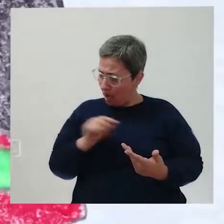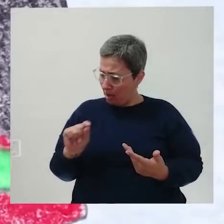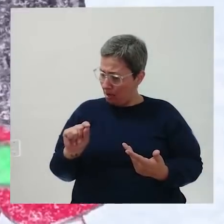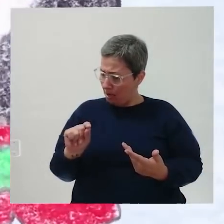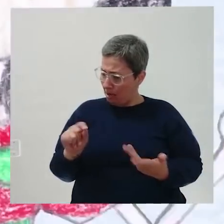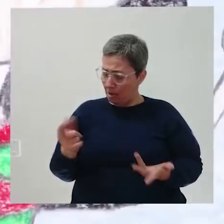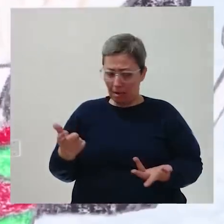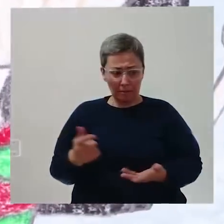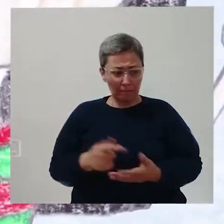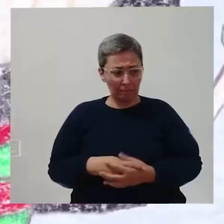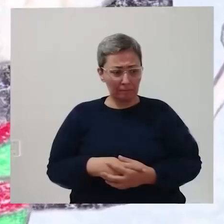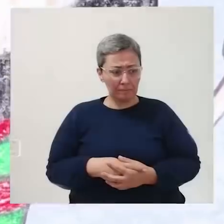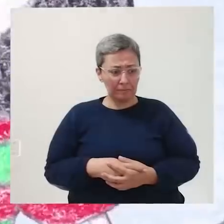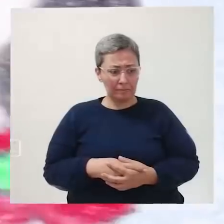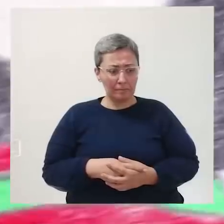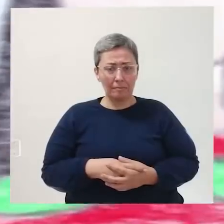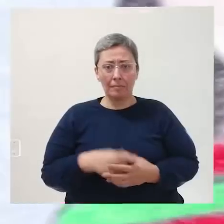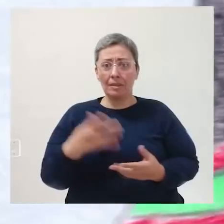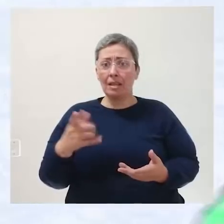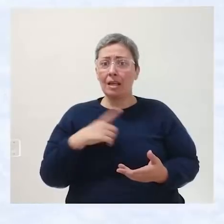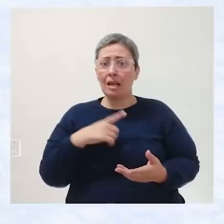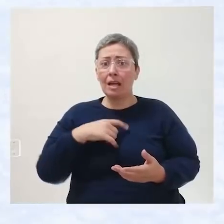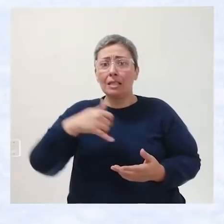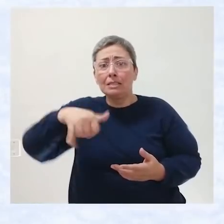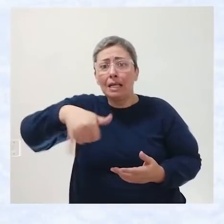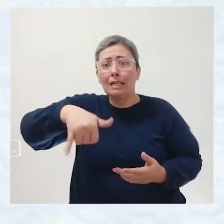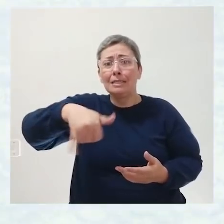Hortência? Oh, não!